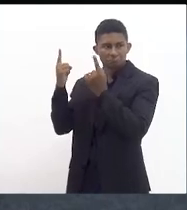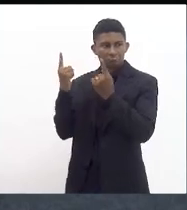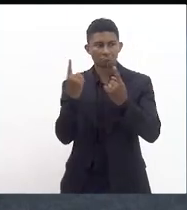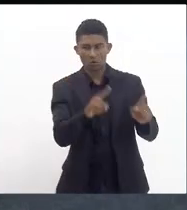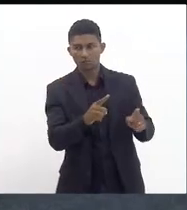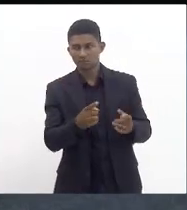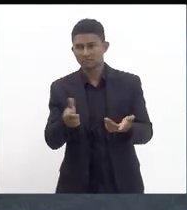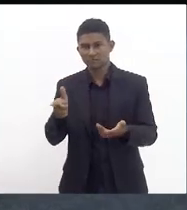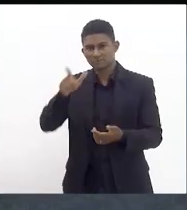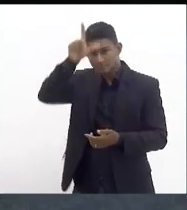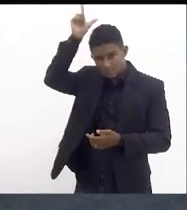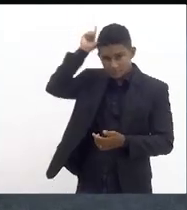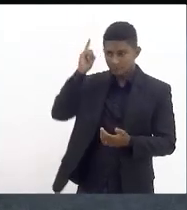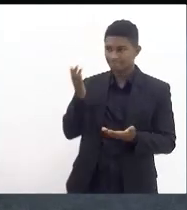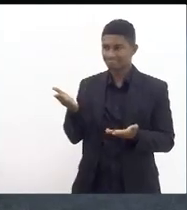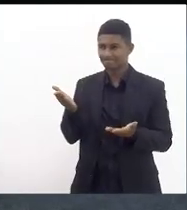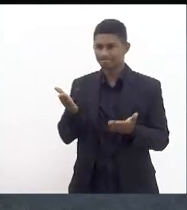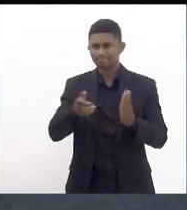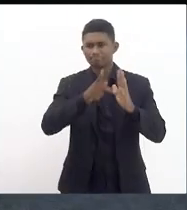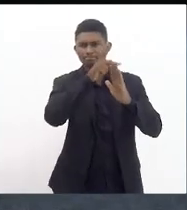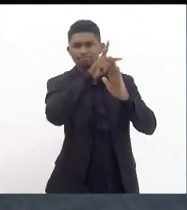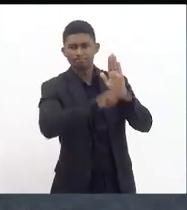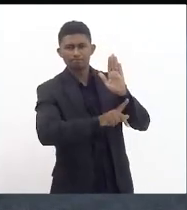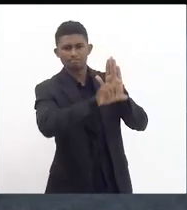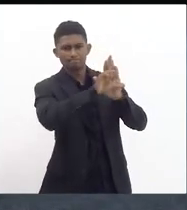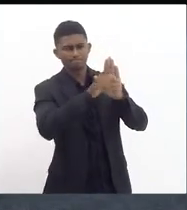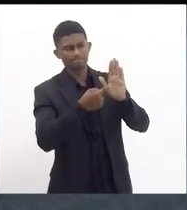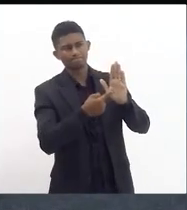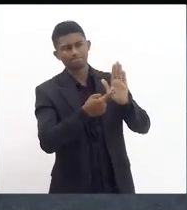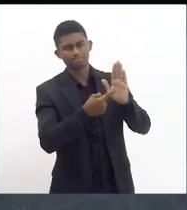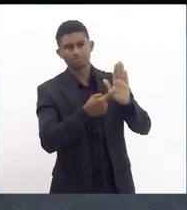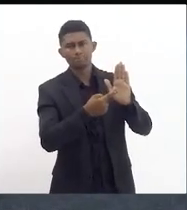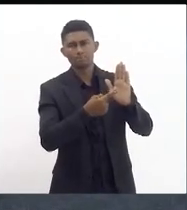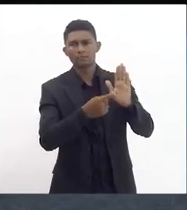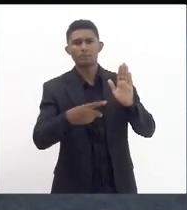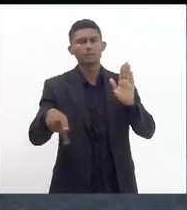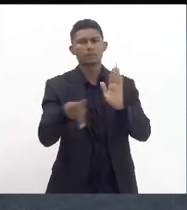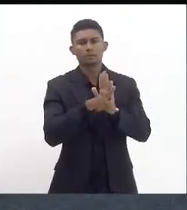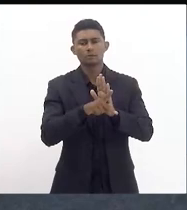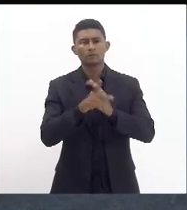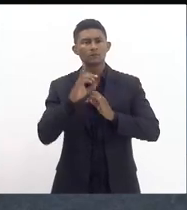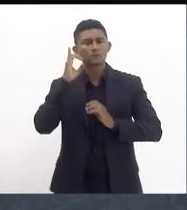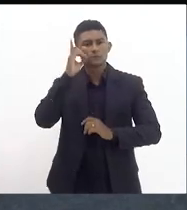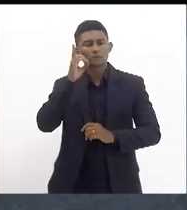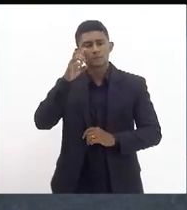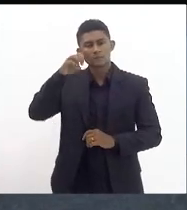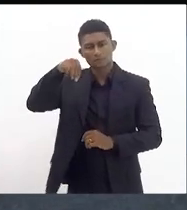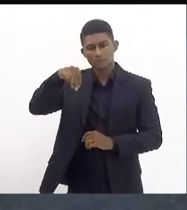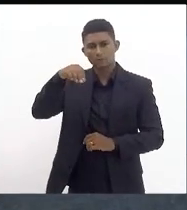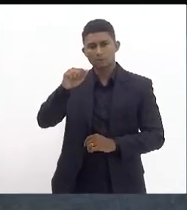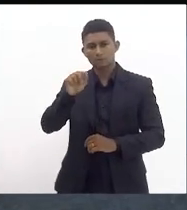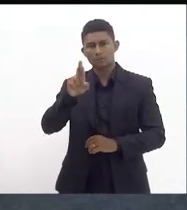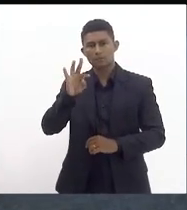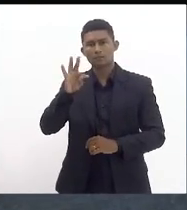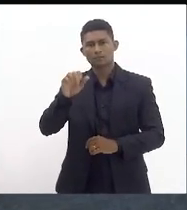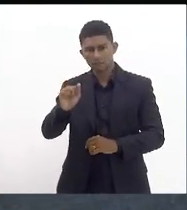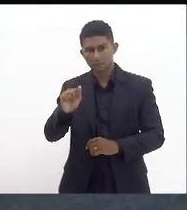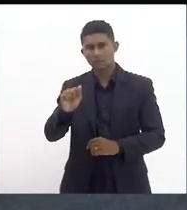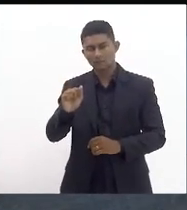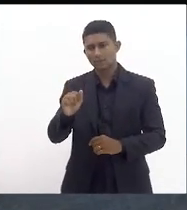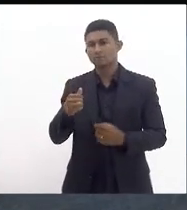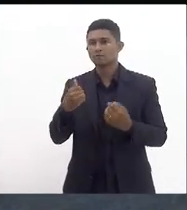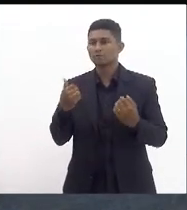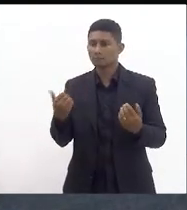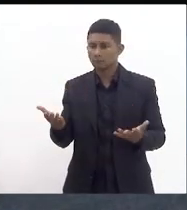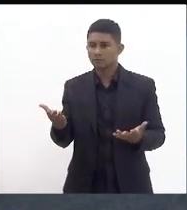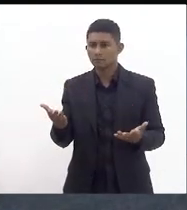Paulo, sendo um projeto da deputada Marta Rocha, que é impossível negar qualquer pedido, vou